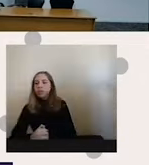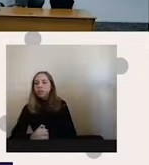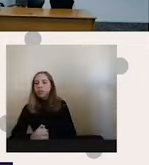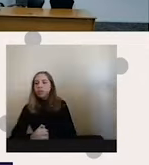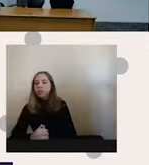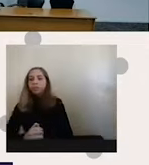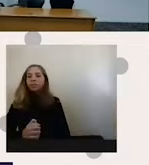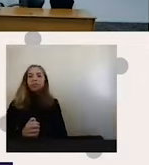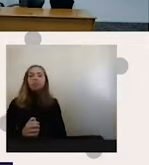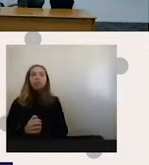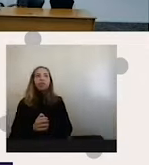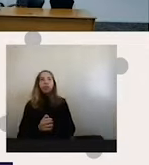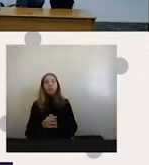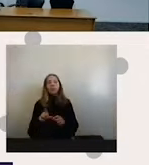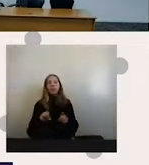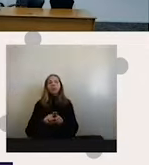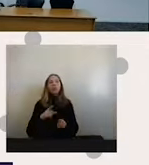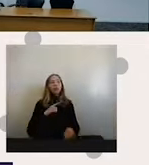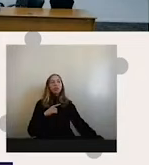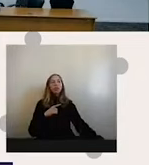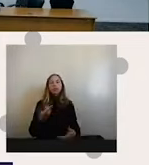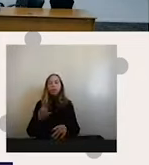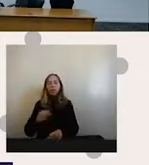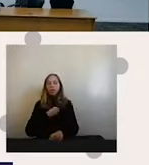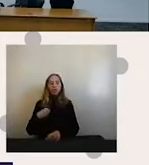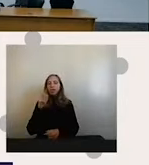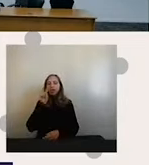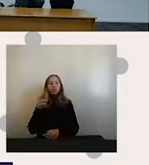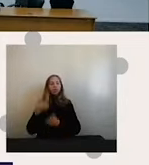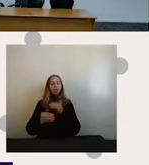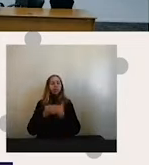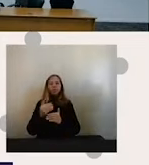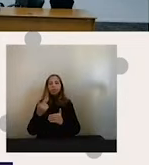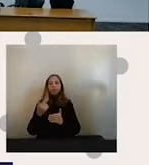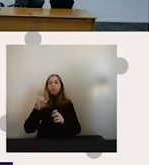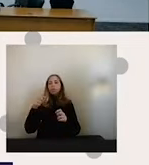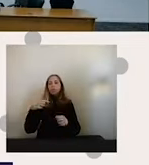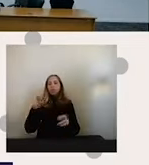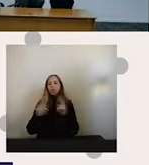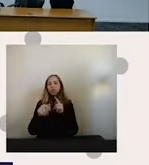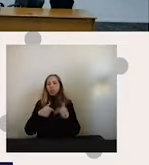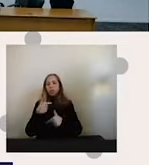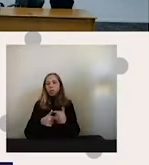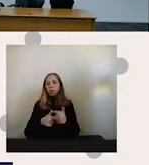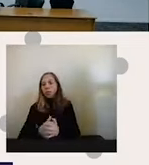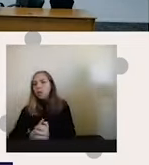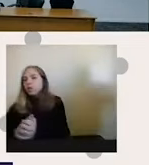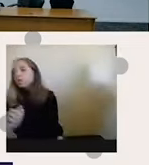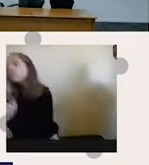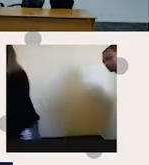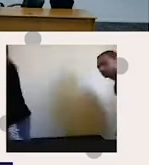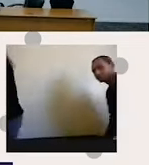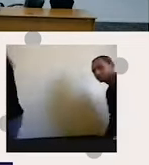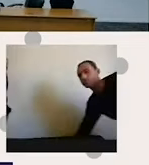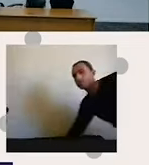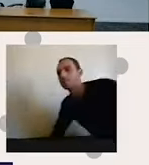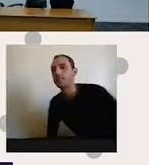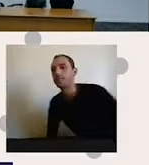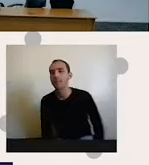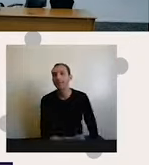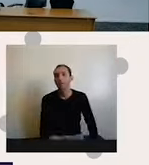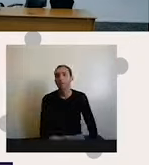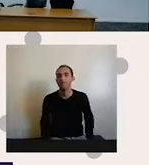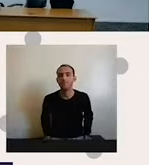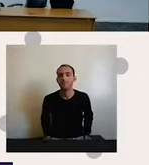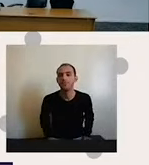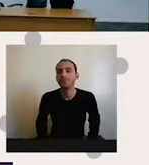muito menos ainda a relação com o trabalho. Vieses cognitivos do próprio trabalhador. A relação médico-paciente, eu